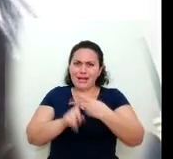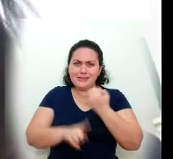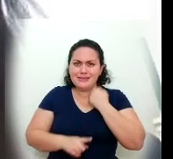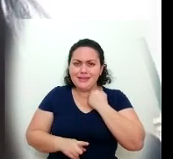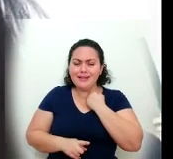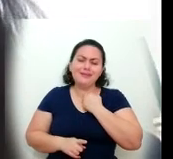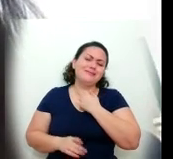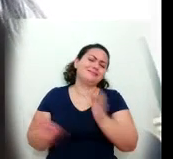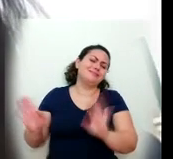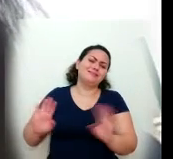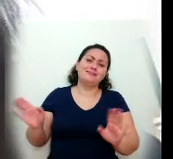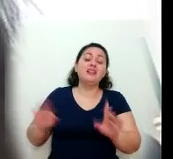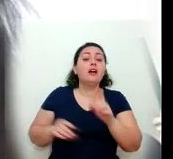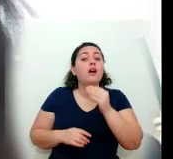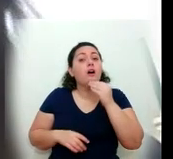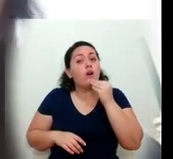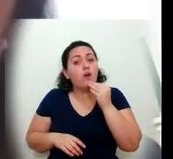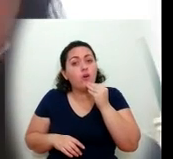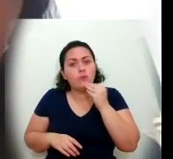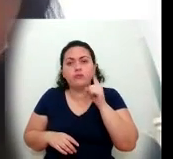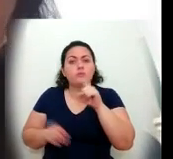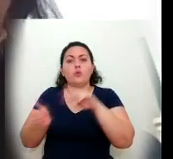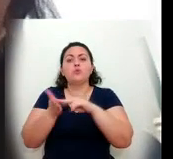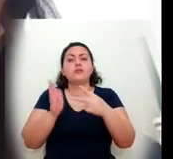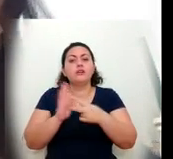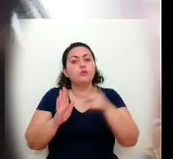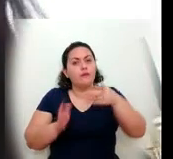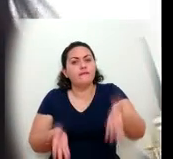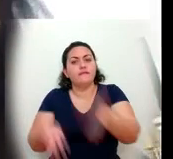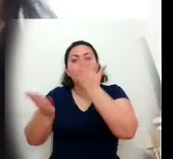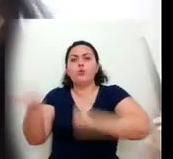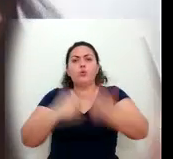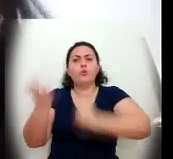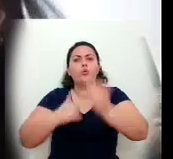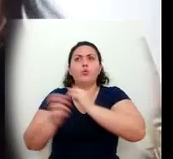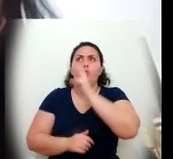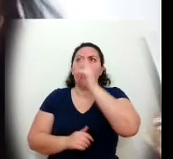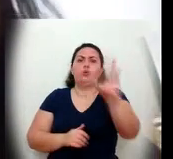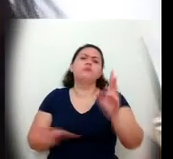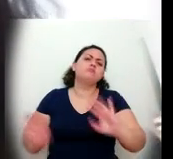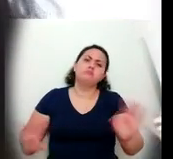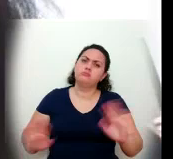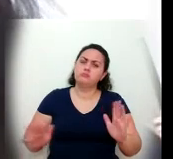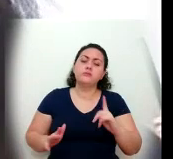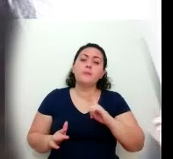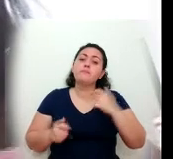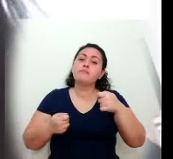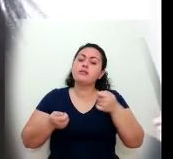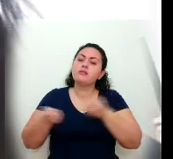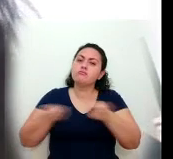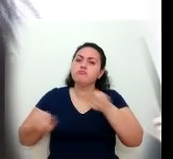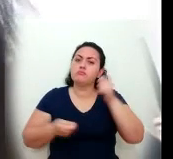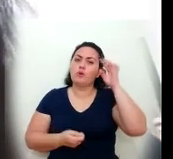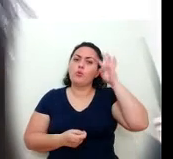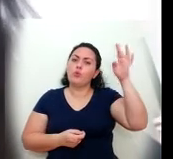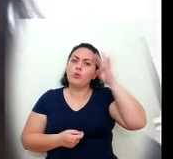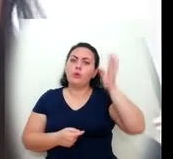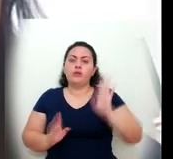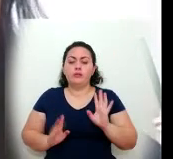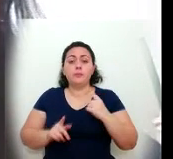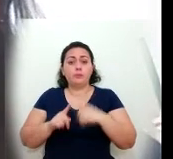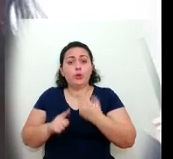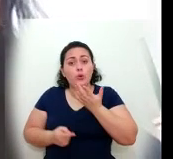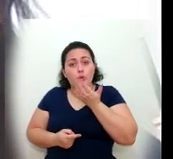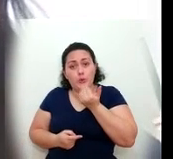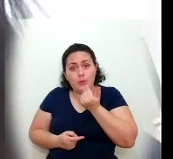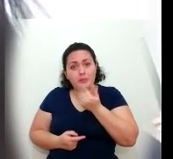né? Agora, é lógico que isso não é dizer para as pessoas que não se preocupe e vá lá e coma o que quiser, né? Eu acho que sempre parte por essa